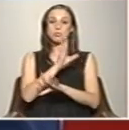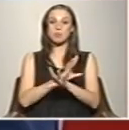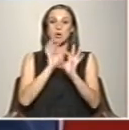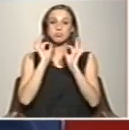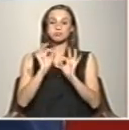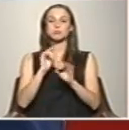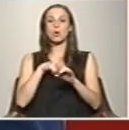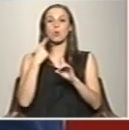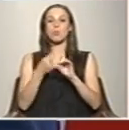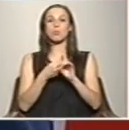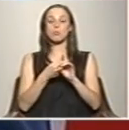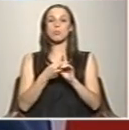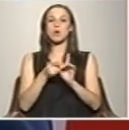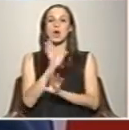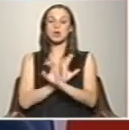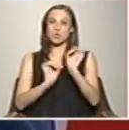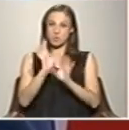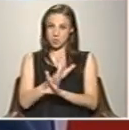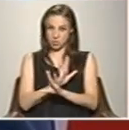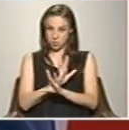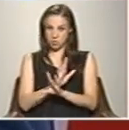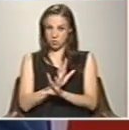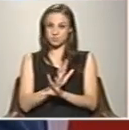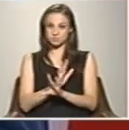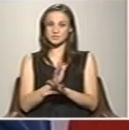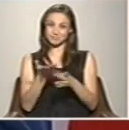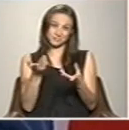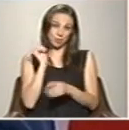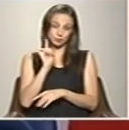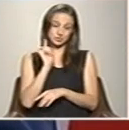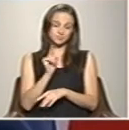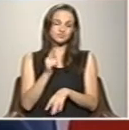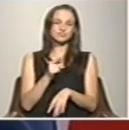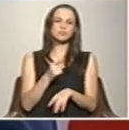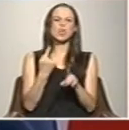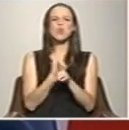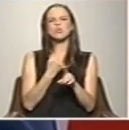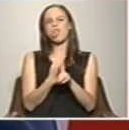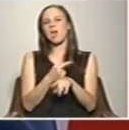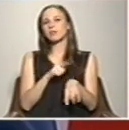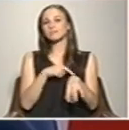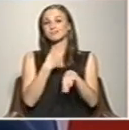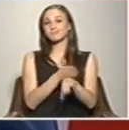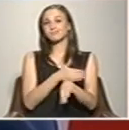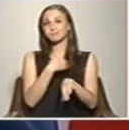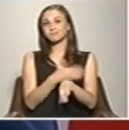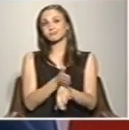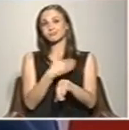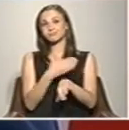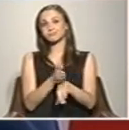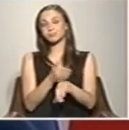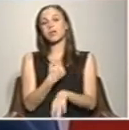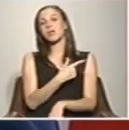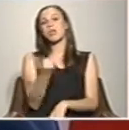ano europeu, e isto é importante, quer dizer, as coisas andam com um grande desfasamento de tempo, mostram bem